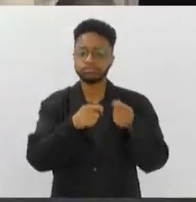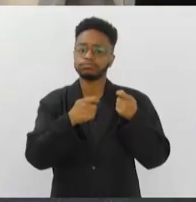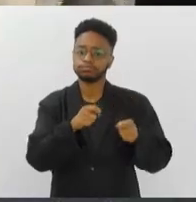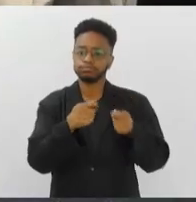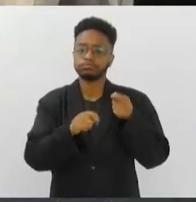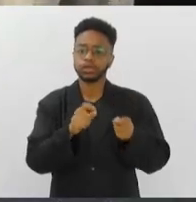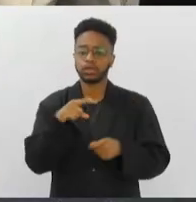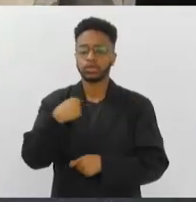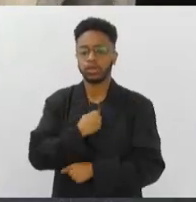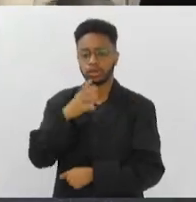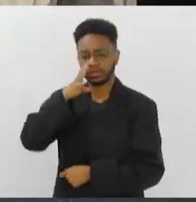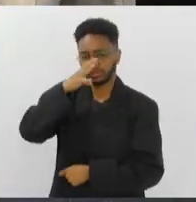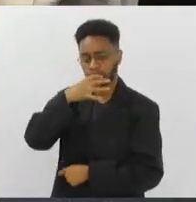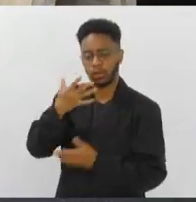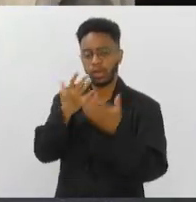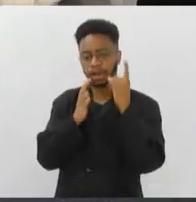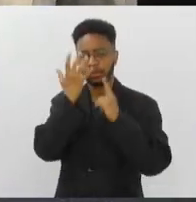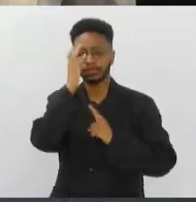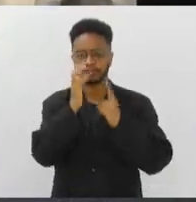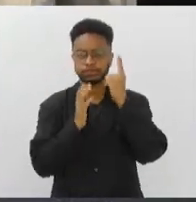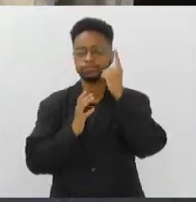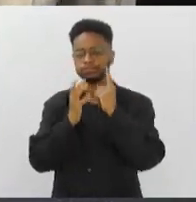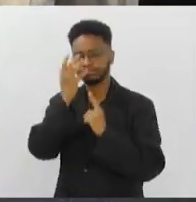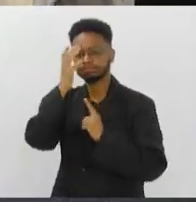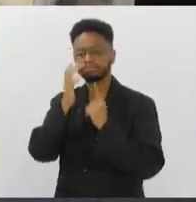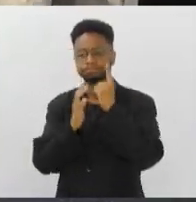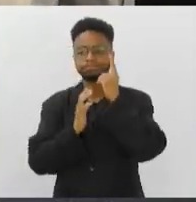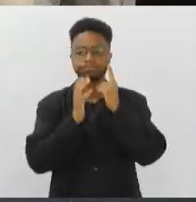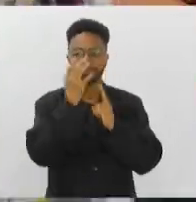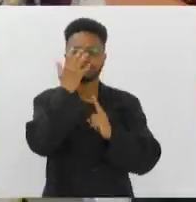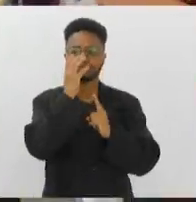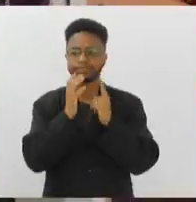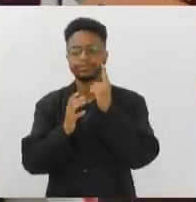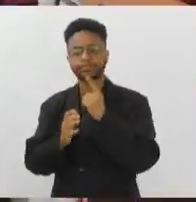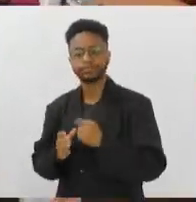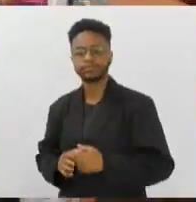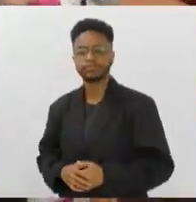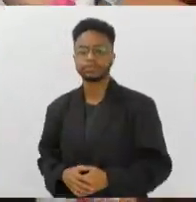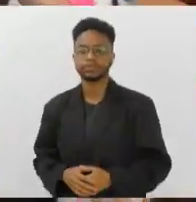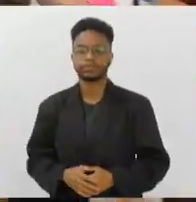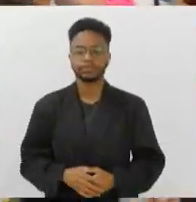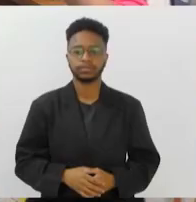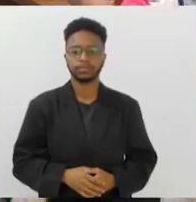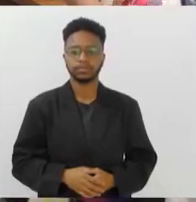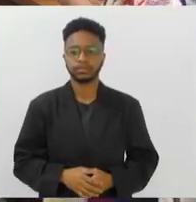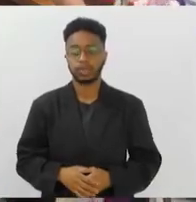mais gente nesse carnaval. Guilherme da Silveira.